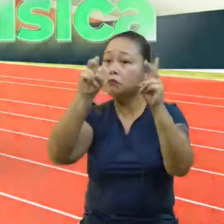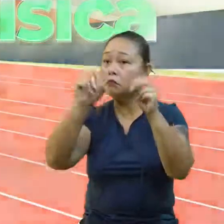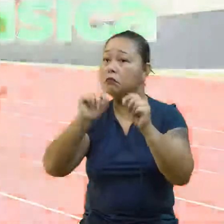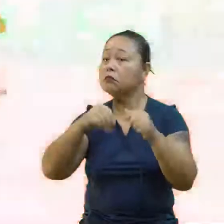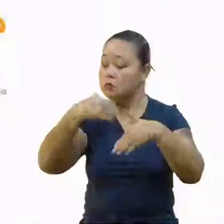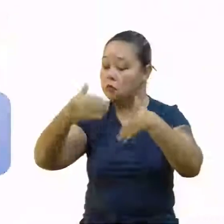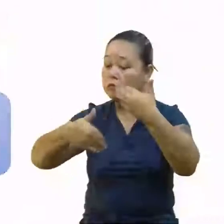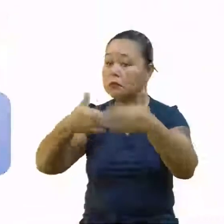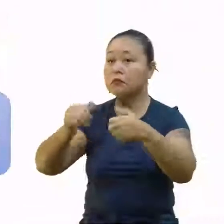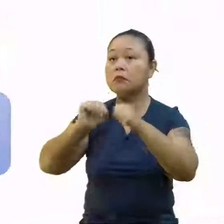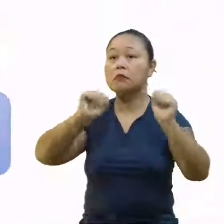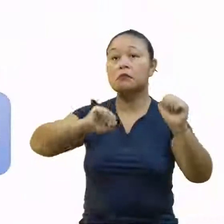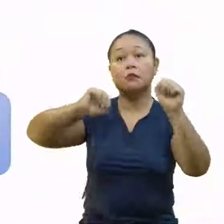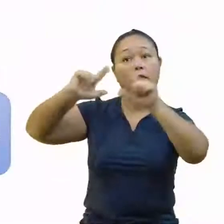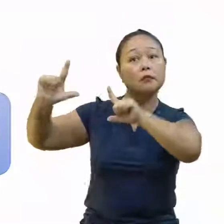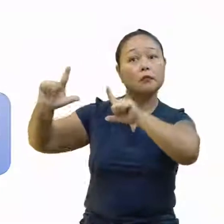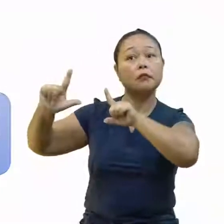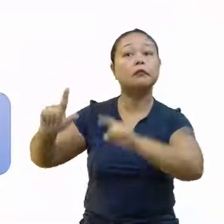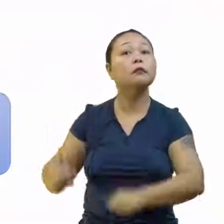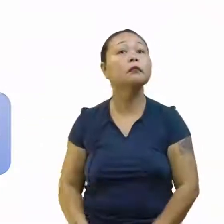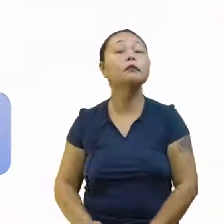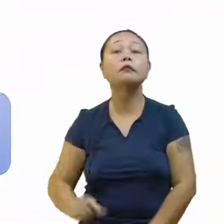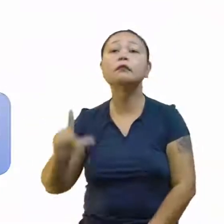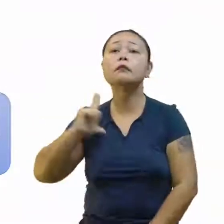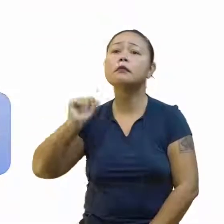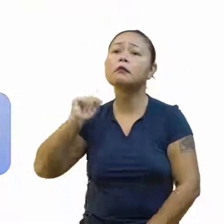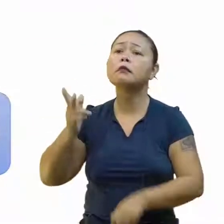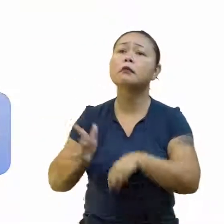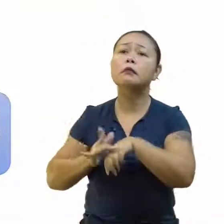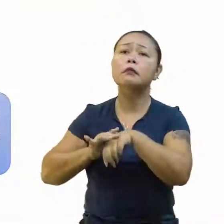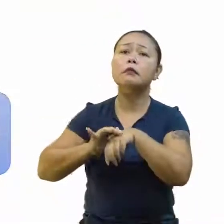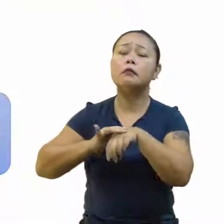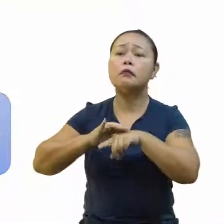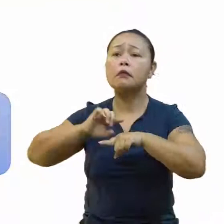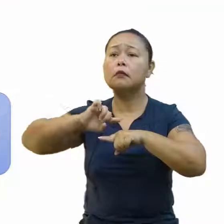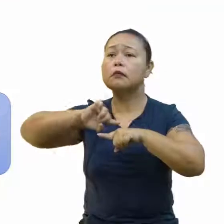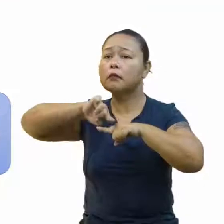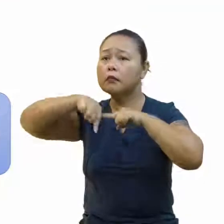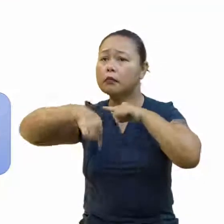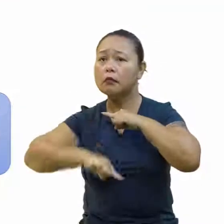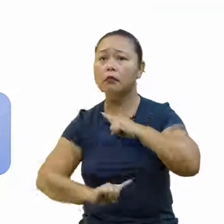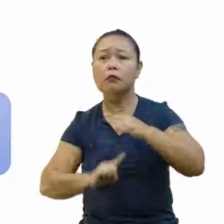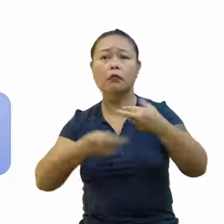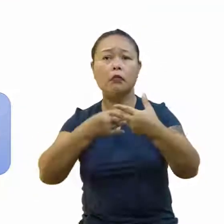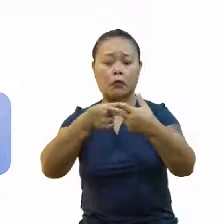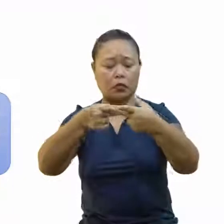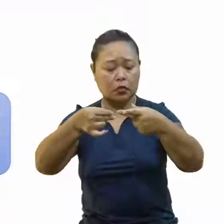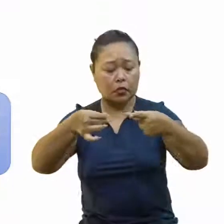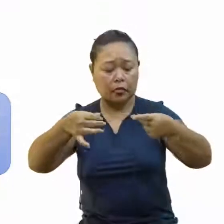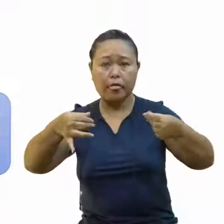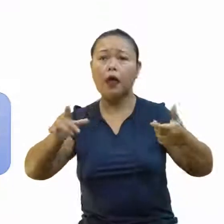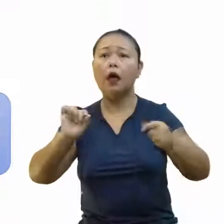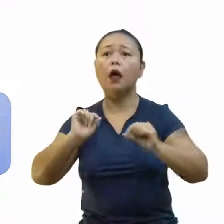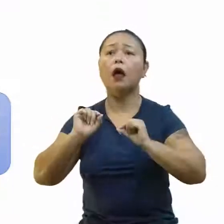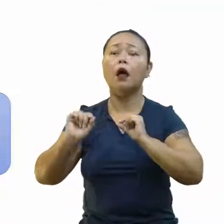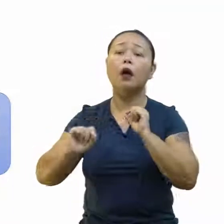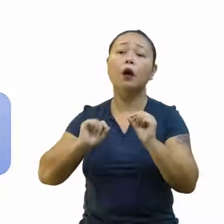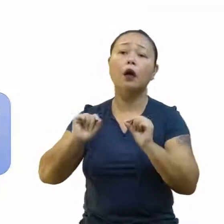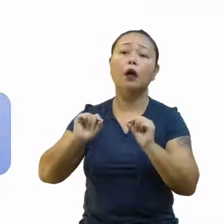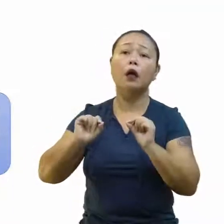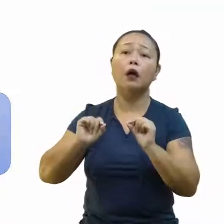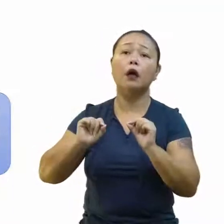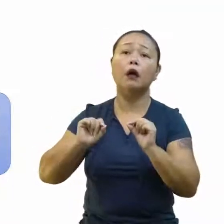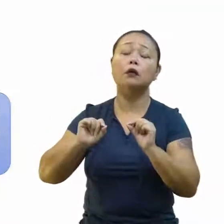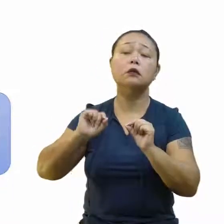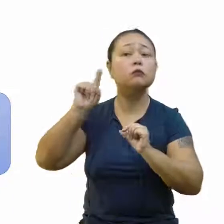acompanhando o slide. Então, nós temos aí, o que são doenças crônico-degenerativas, Elas são aquelas